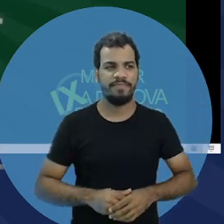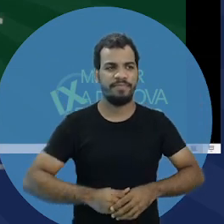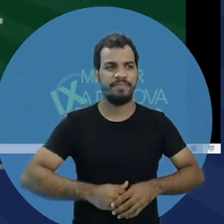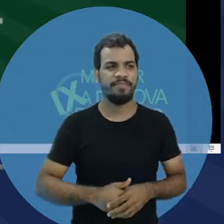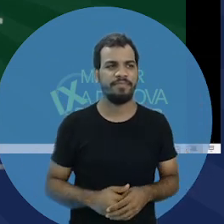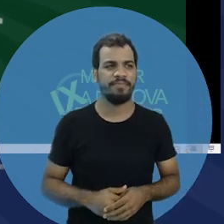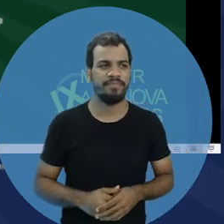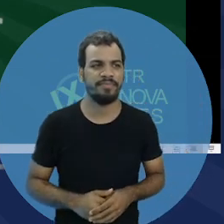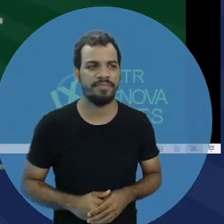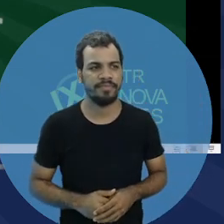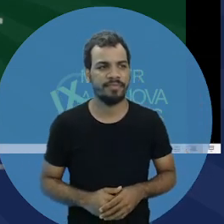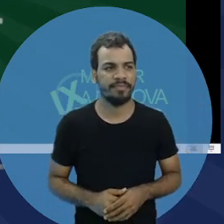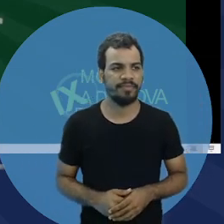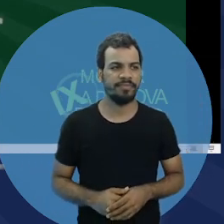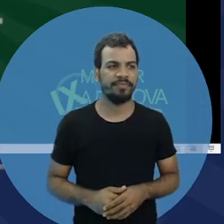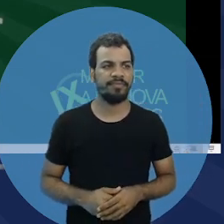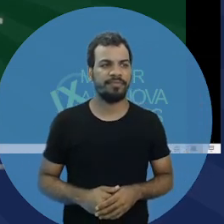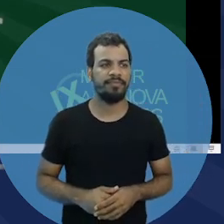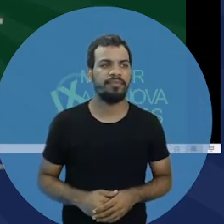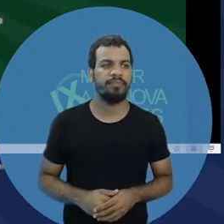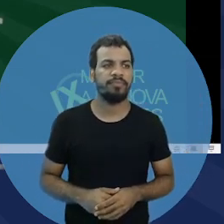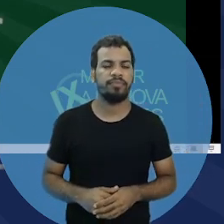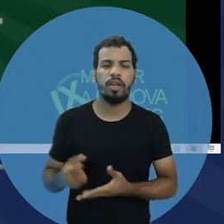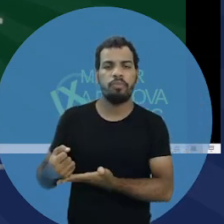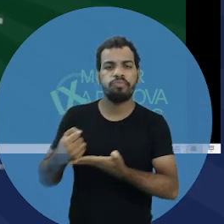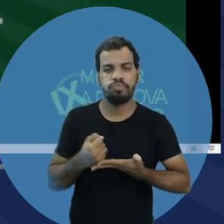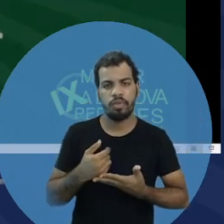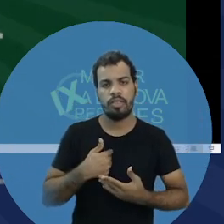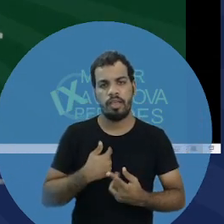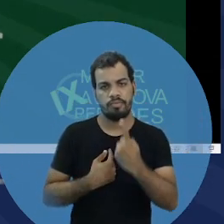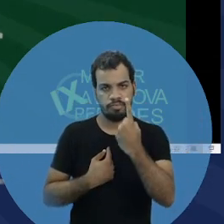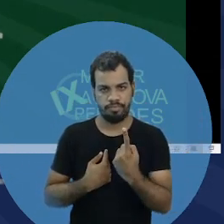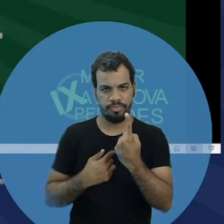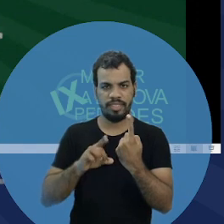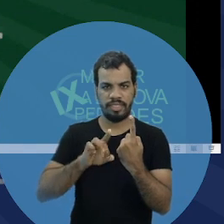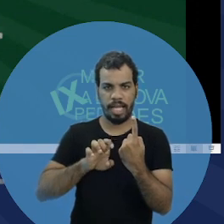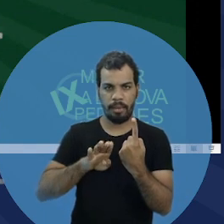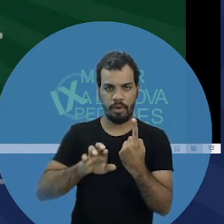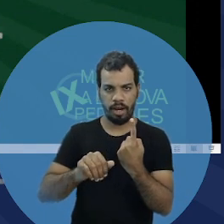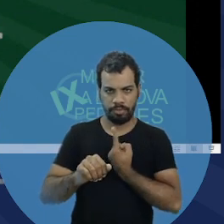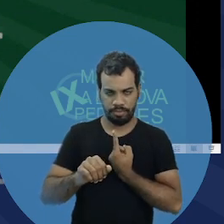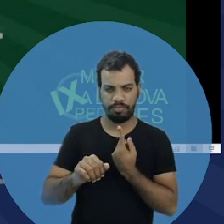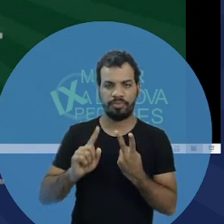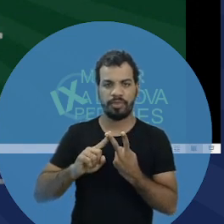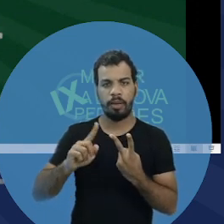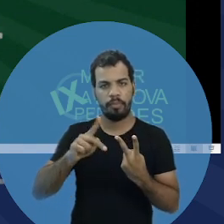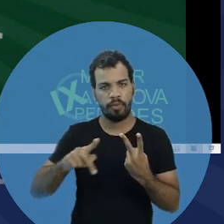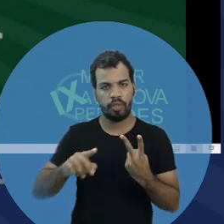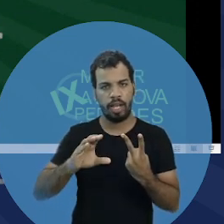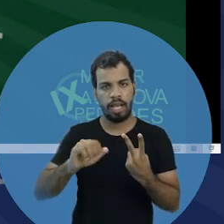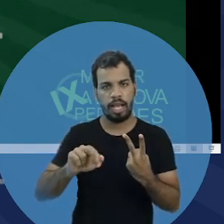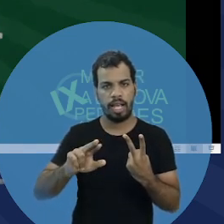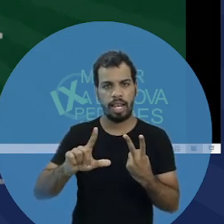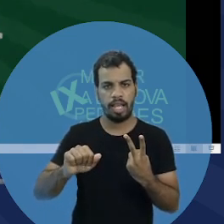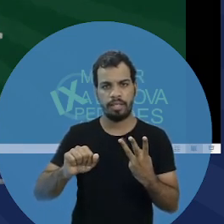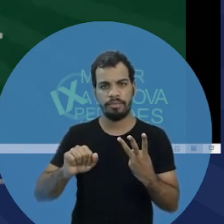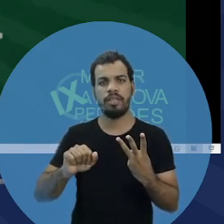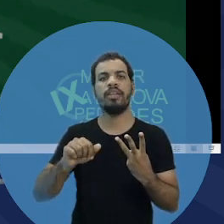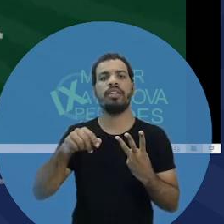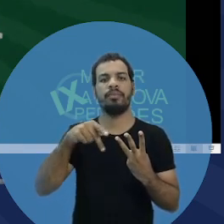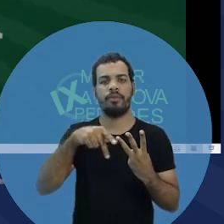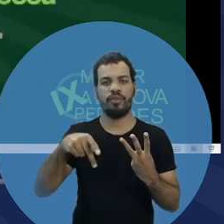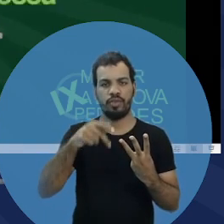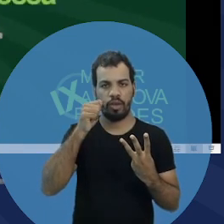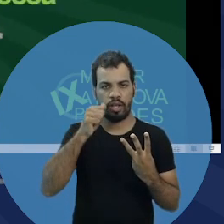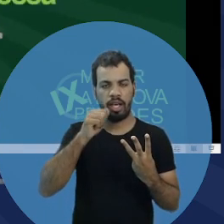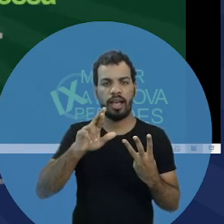Então, a gente tem as colaboradoras, eu, né, Débora, a professora Carla e a professora Rafaela. Pode